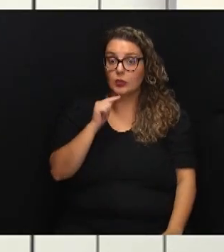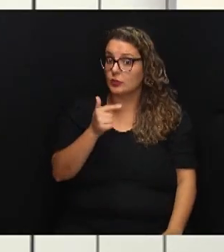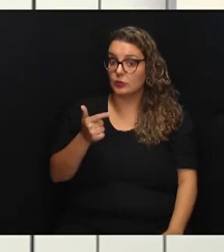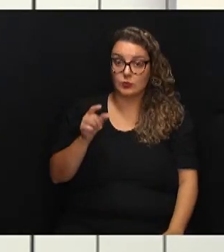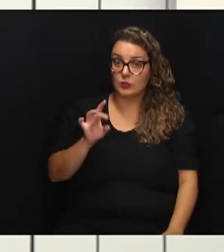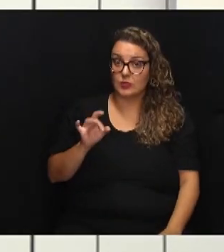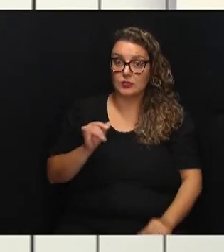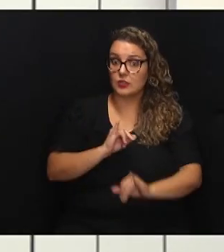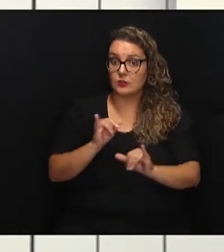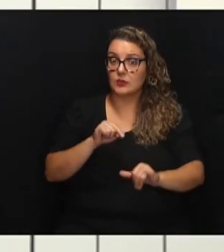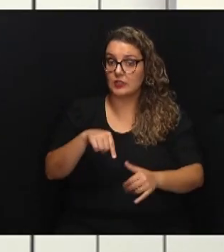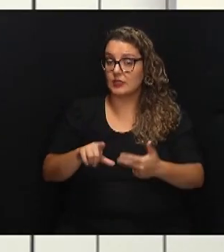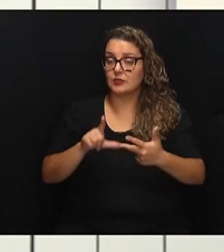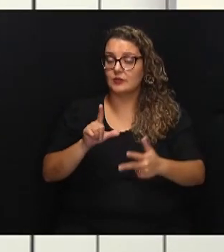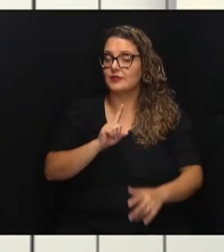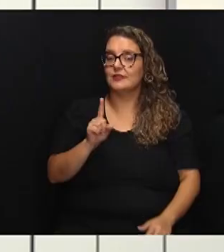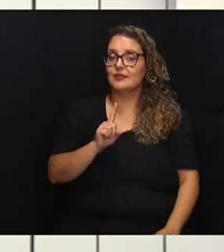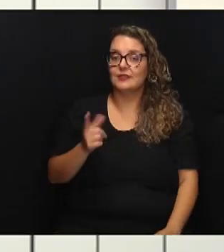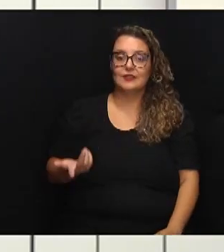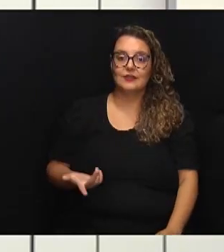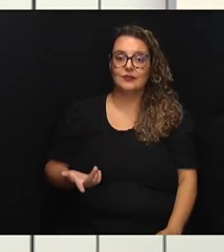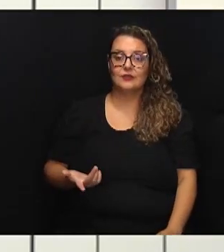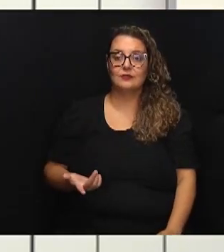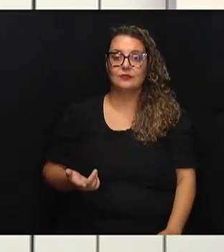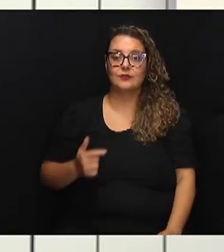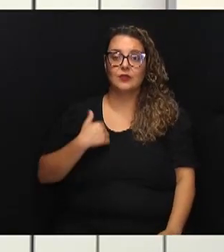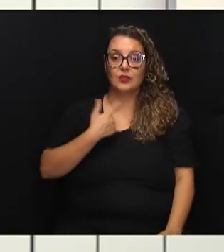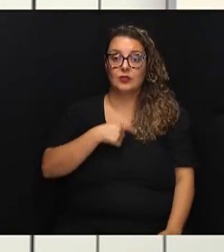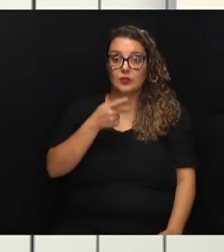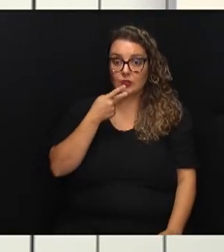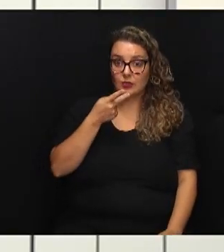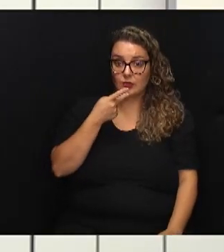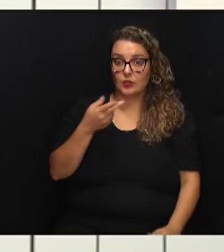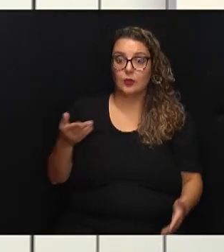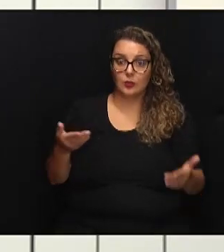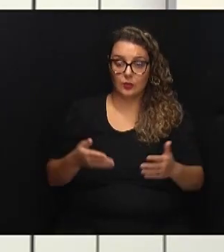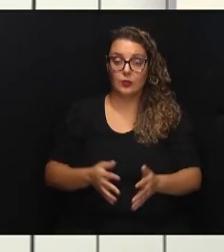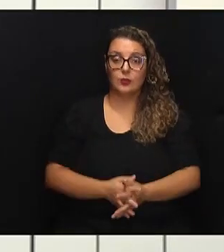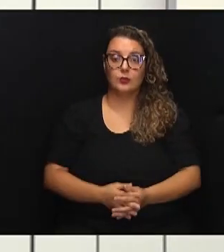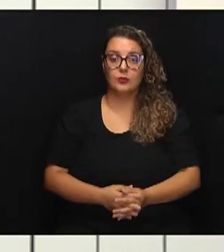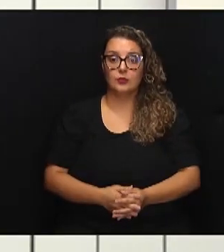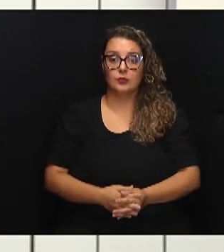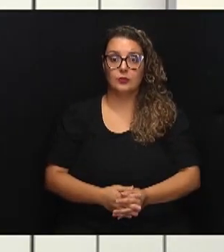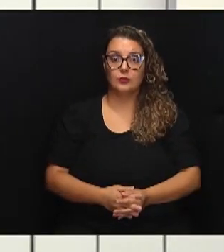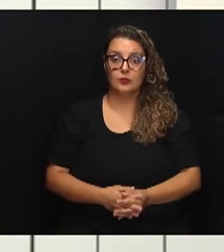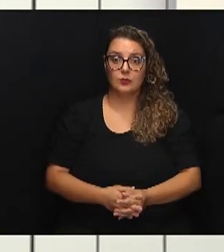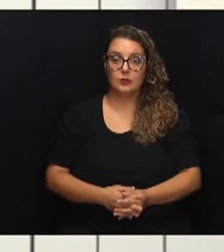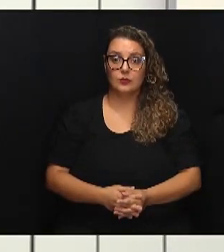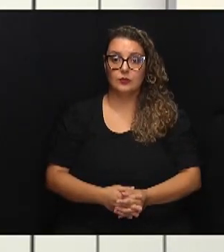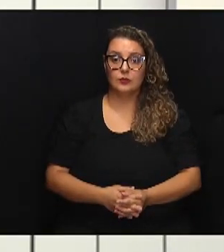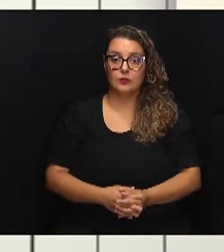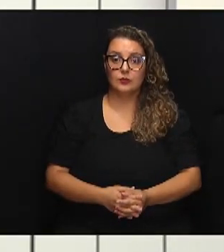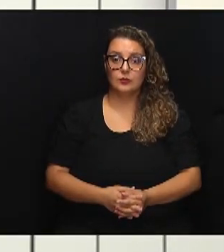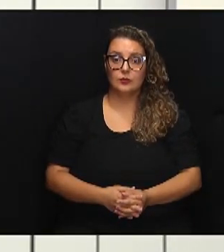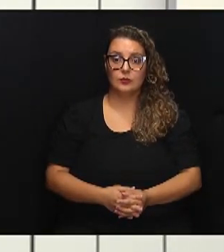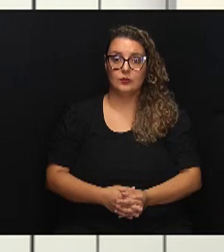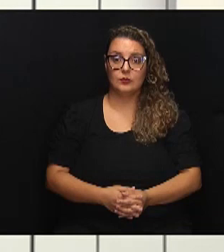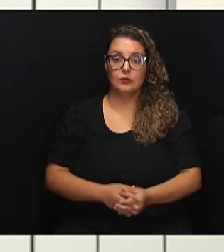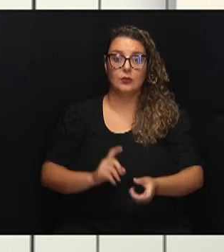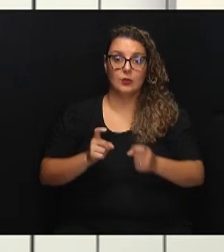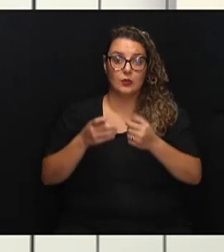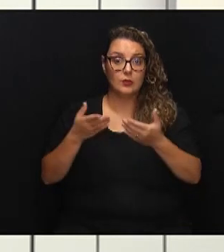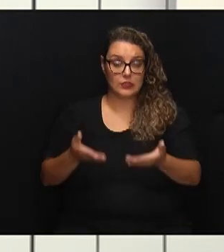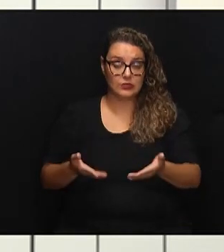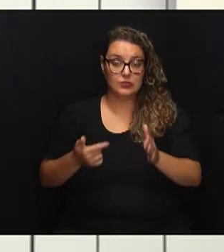notícia não aqui no Legislativo Campineiro. Nós falamos hoje, inclusive, sobre essa reunião,